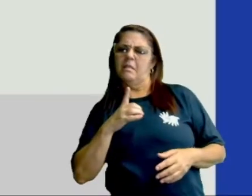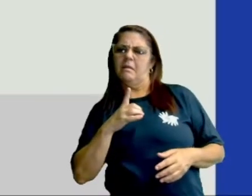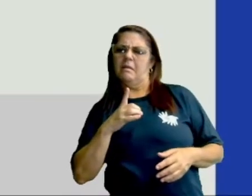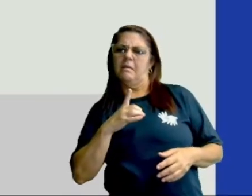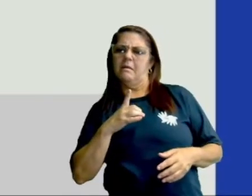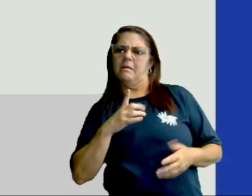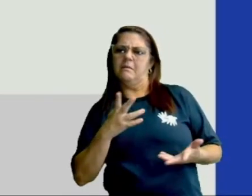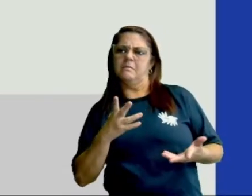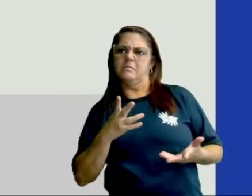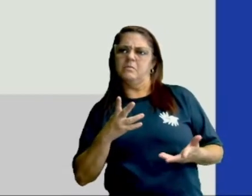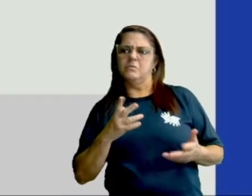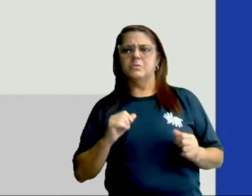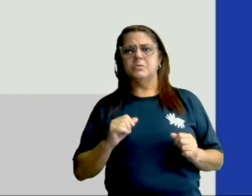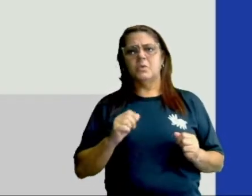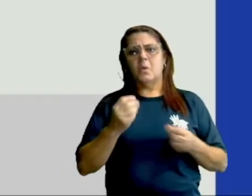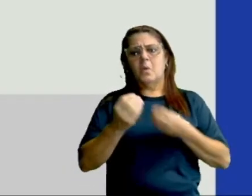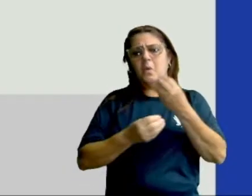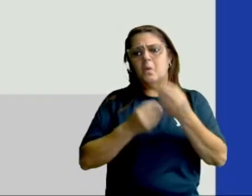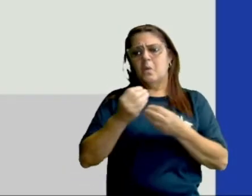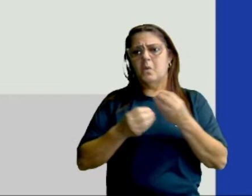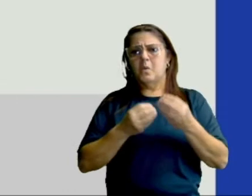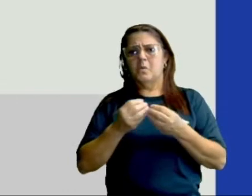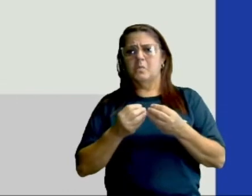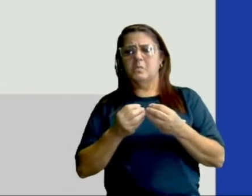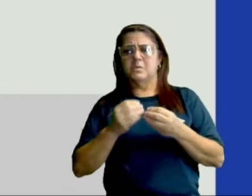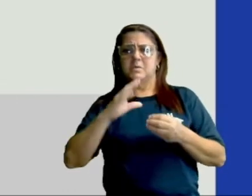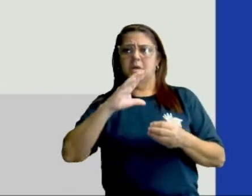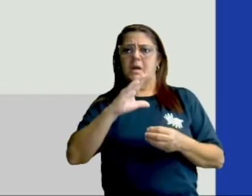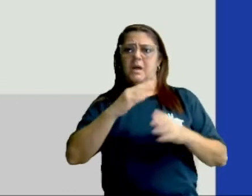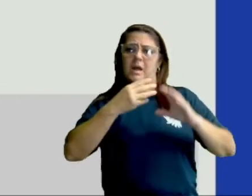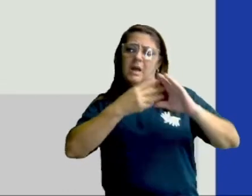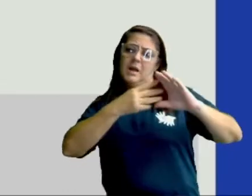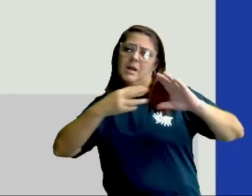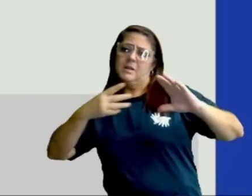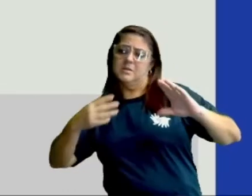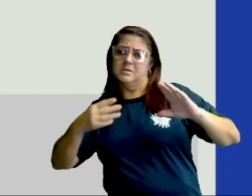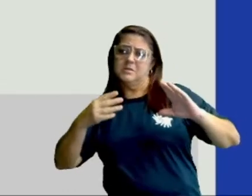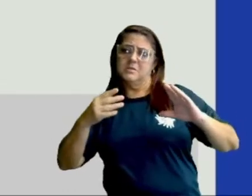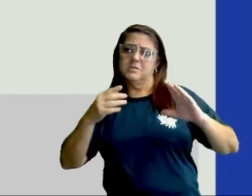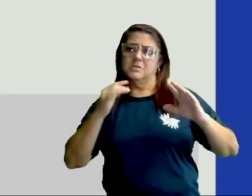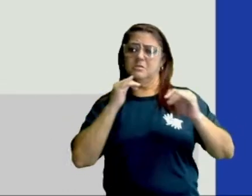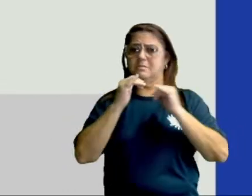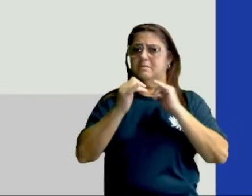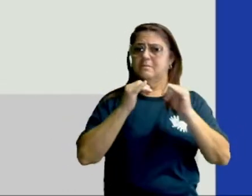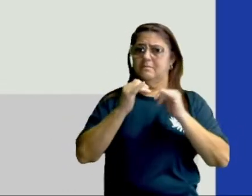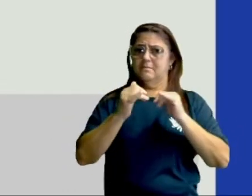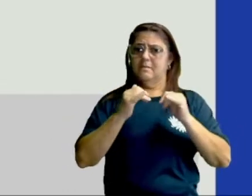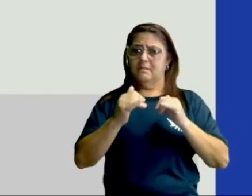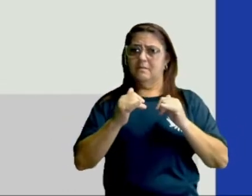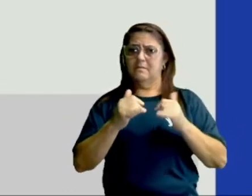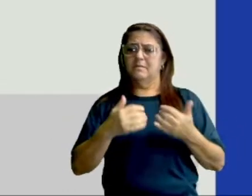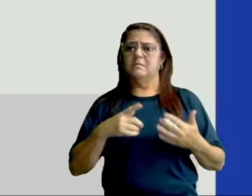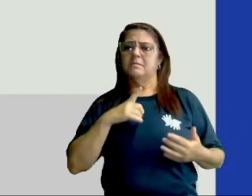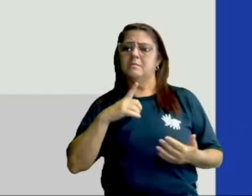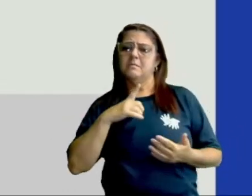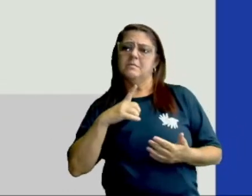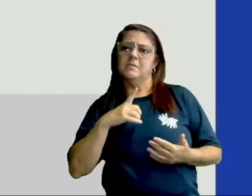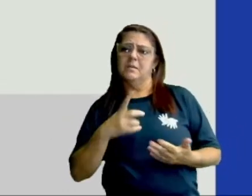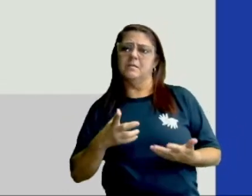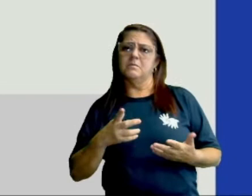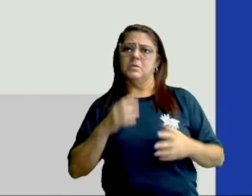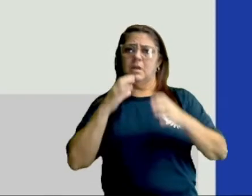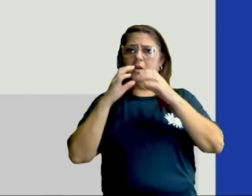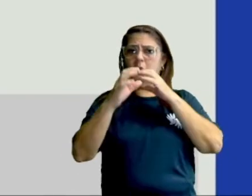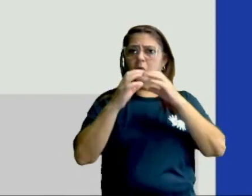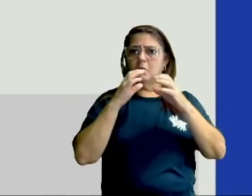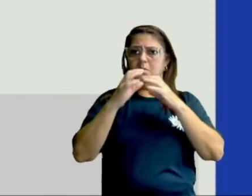gente precisa ilustrar, então, as características aí dos gêneros digitais, tá? Então, nós temos aí a